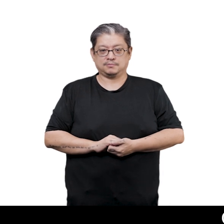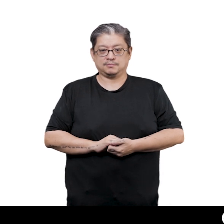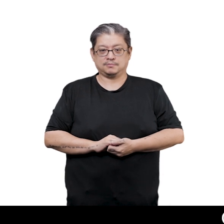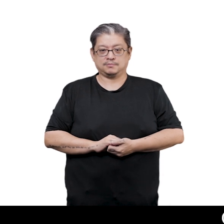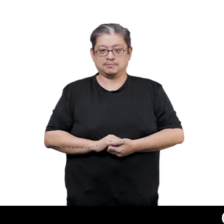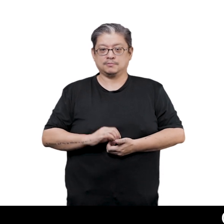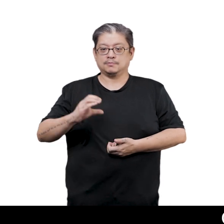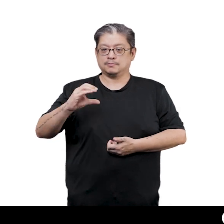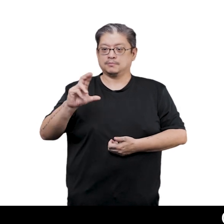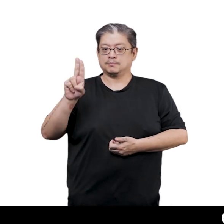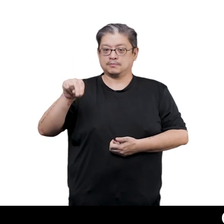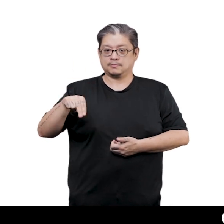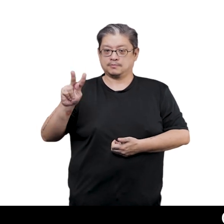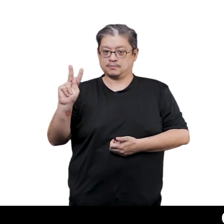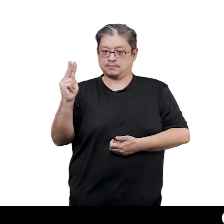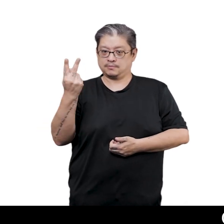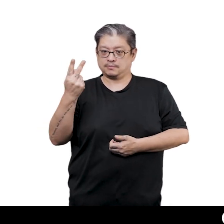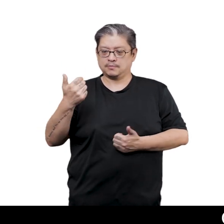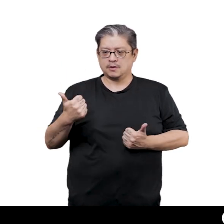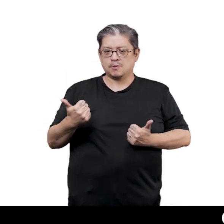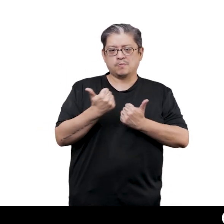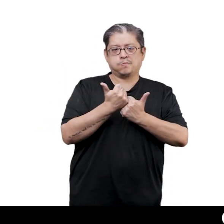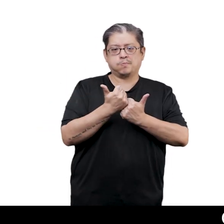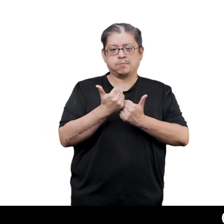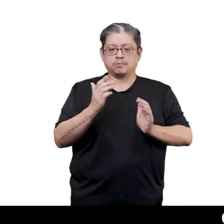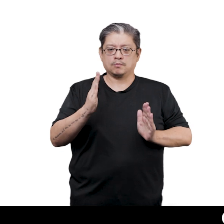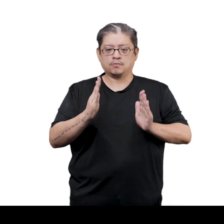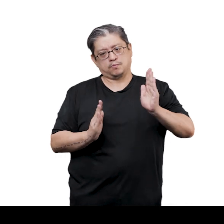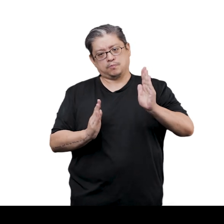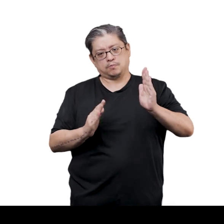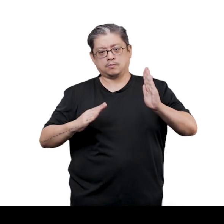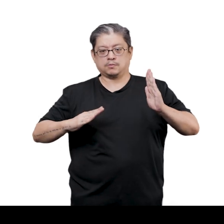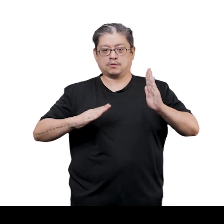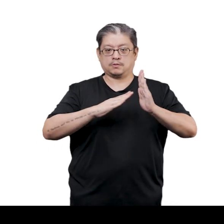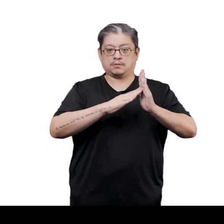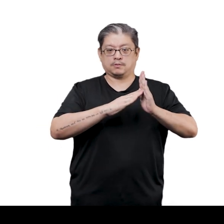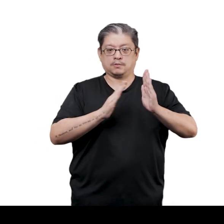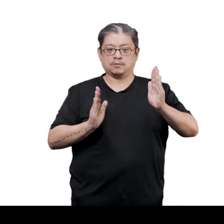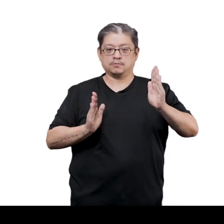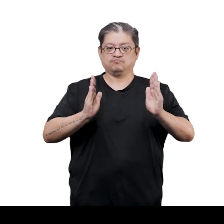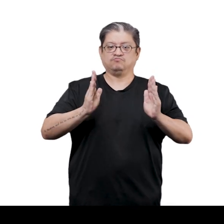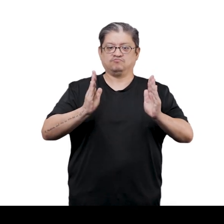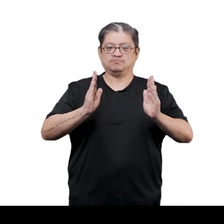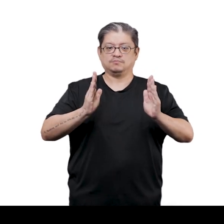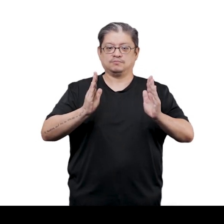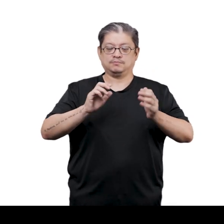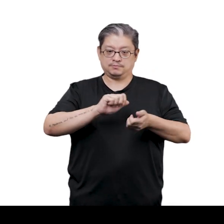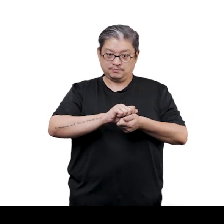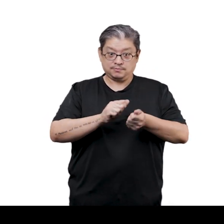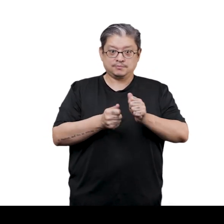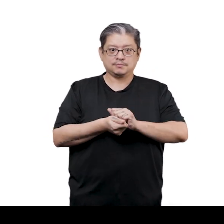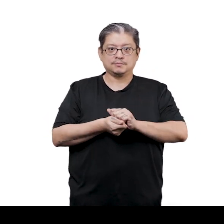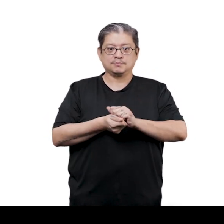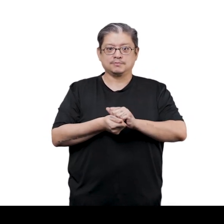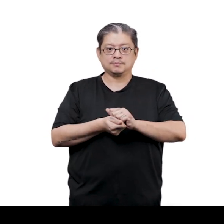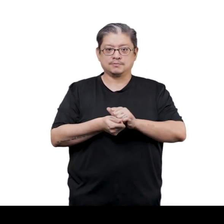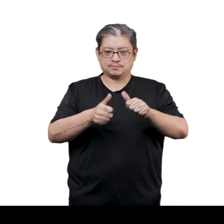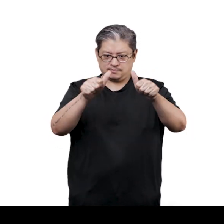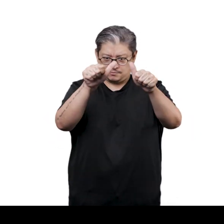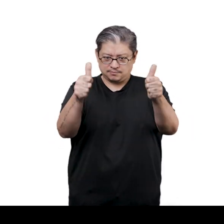Cunhas são elementos usados para calçar objetos em desnível. Seu uso, portanto, sugere uma